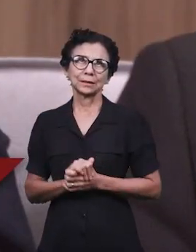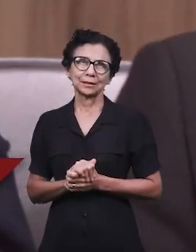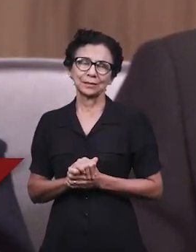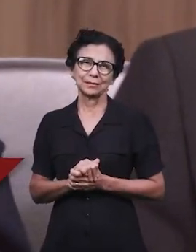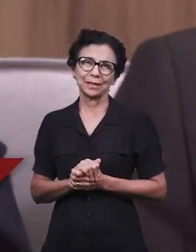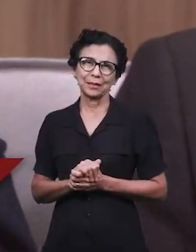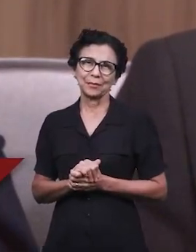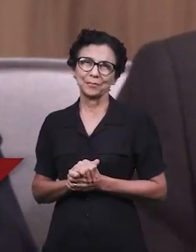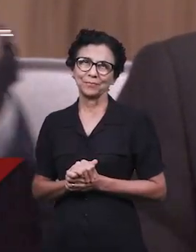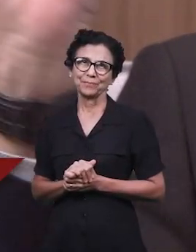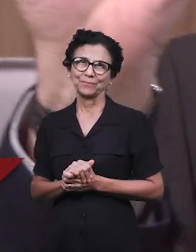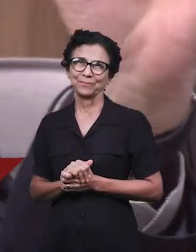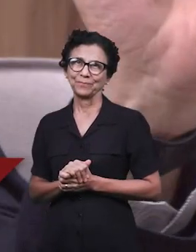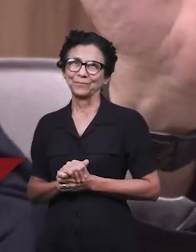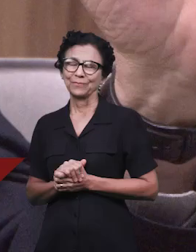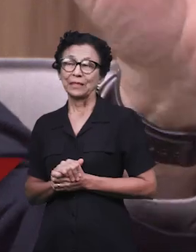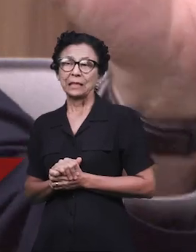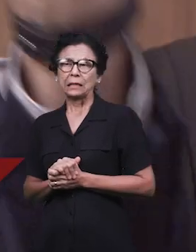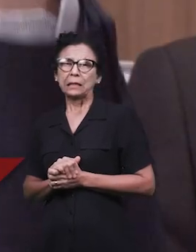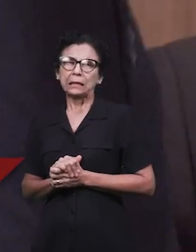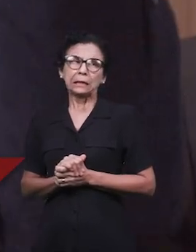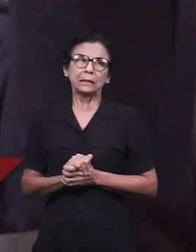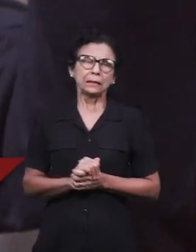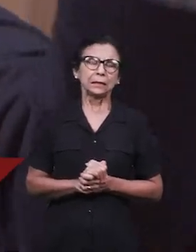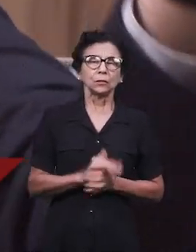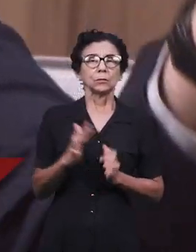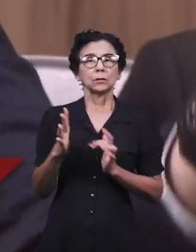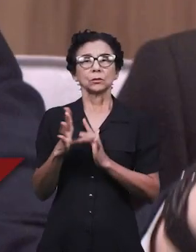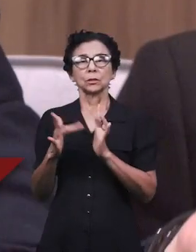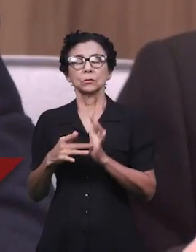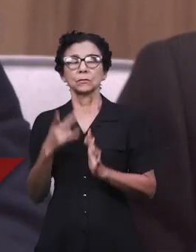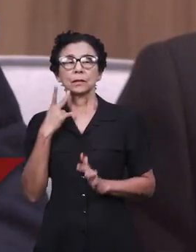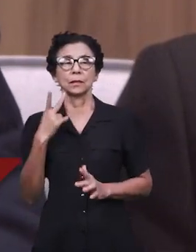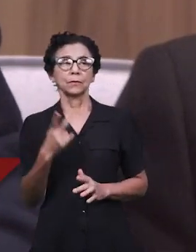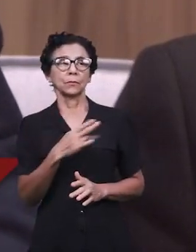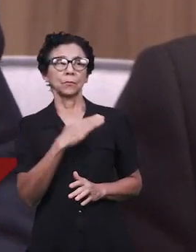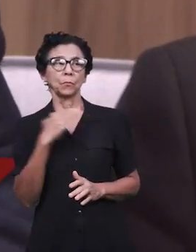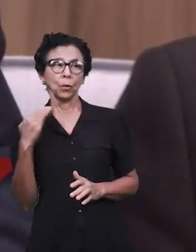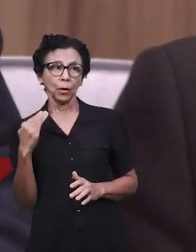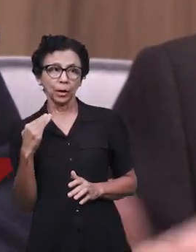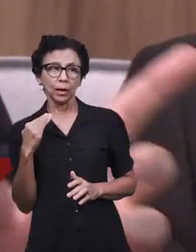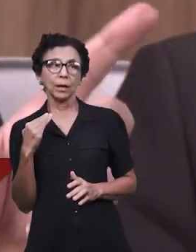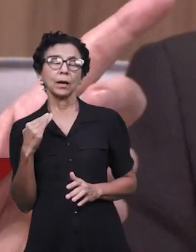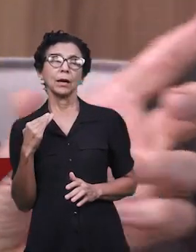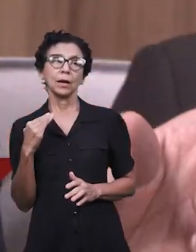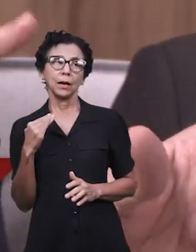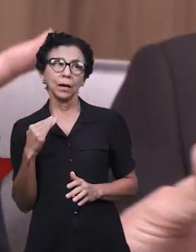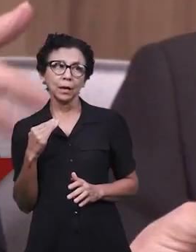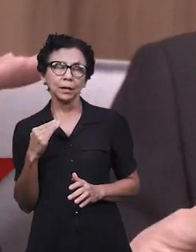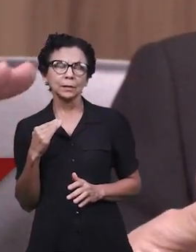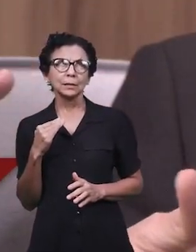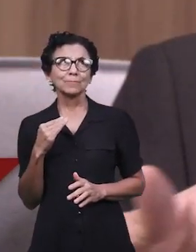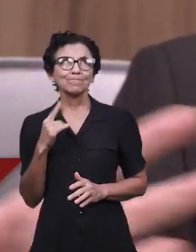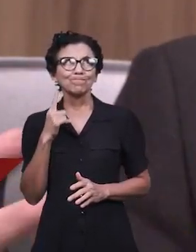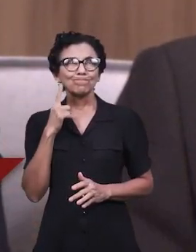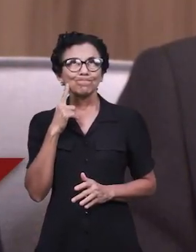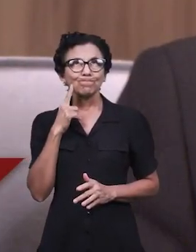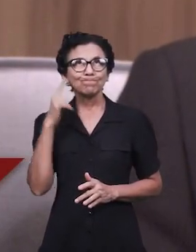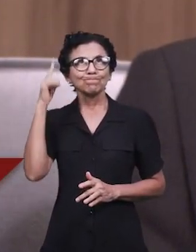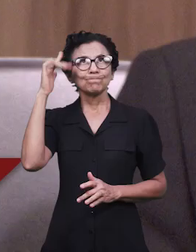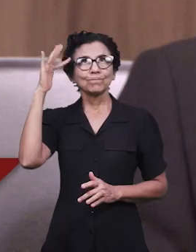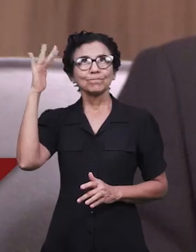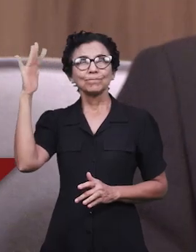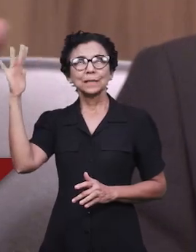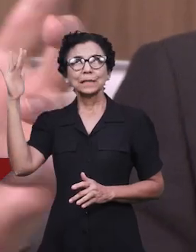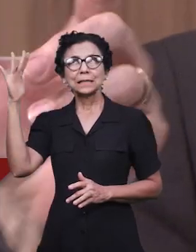ele disse, mas eu enviarei um outro Consolador. Vos ensinará, aí a gente entra na